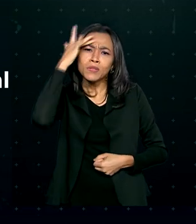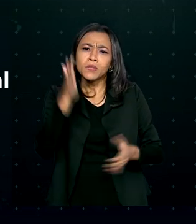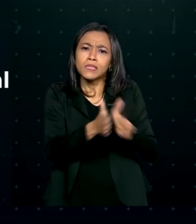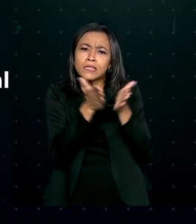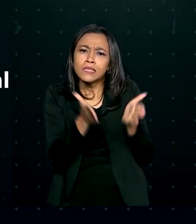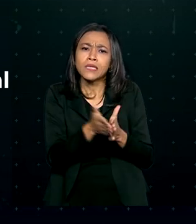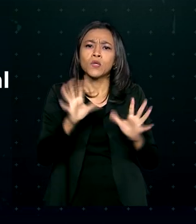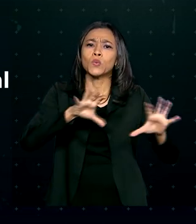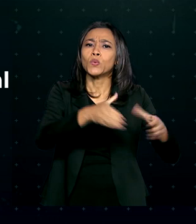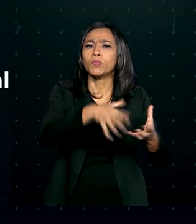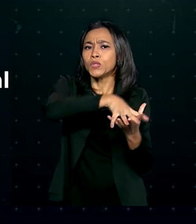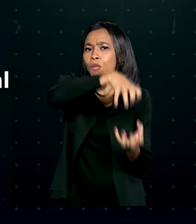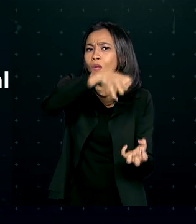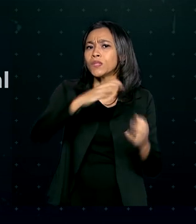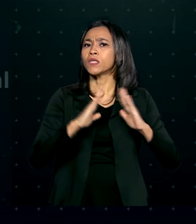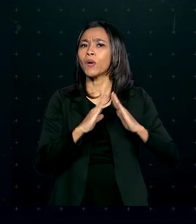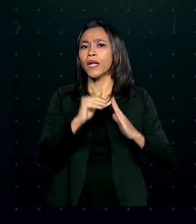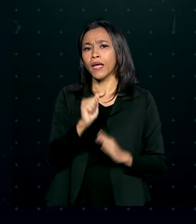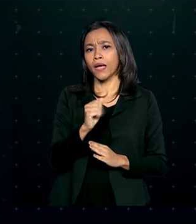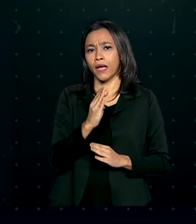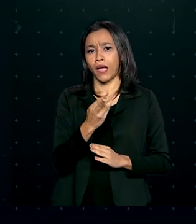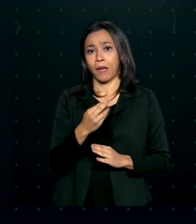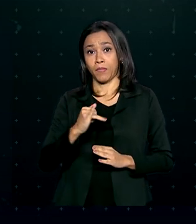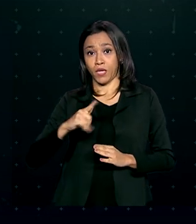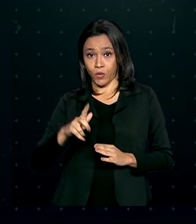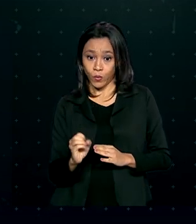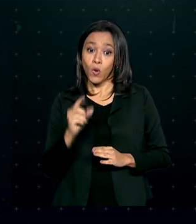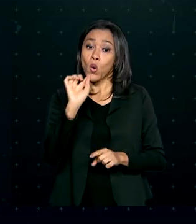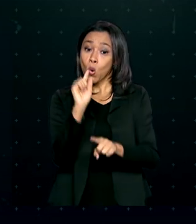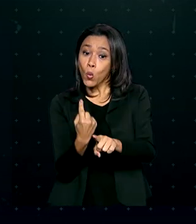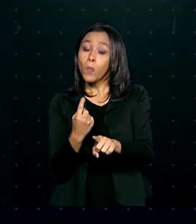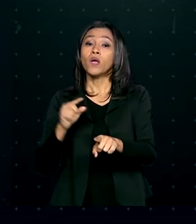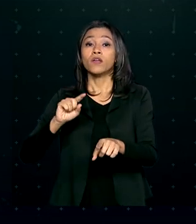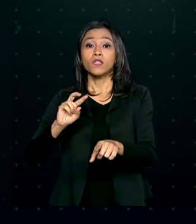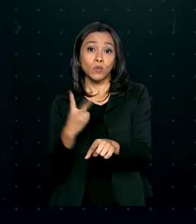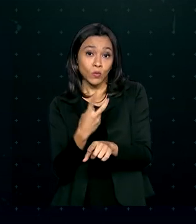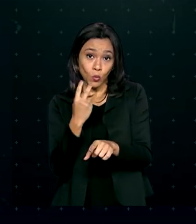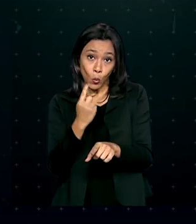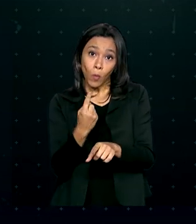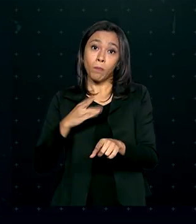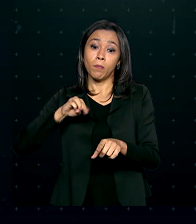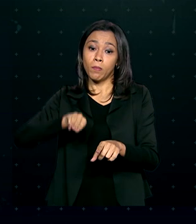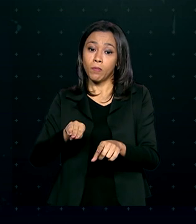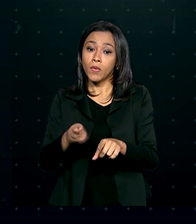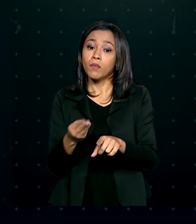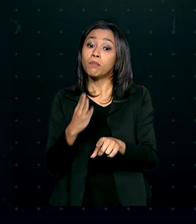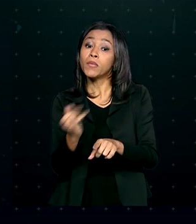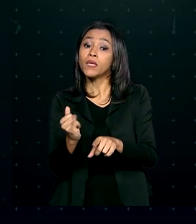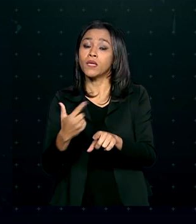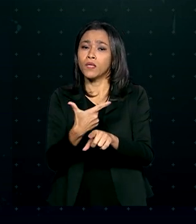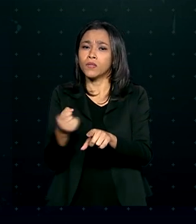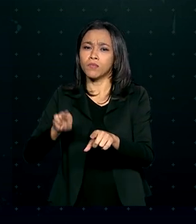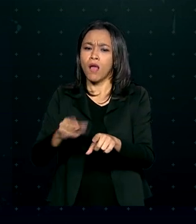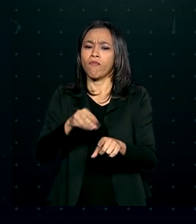como idosos que vivem em abrigos. 1 bilhão e 200 milhões de reais serão distribuídos em duas parcelas para